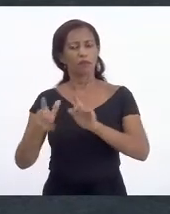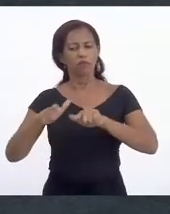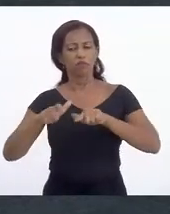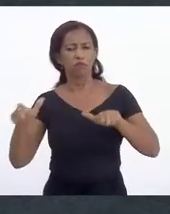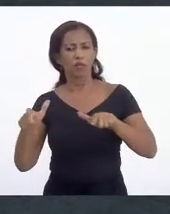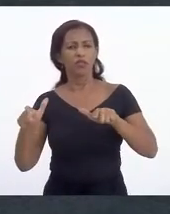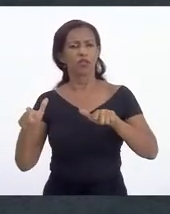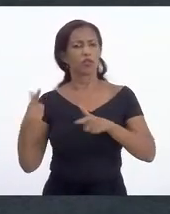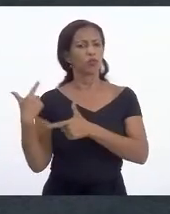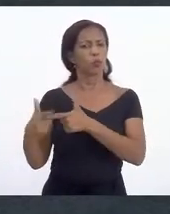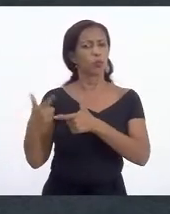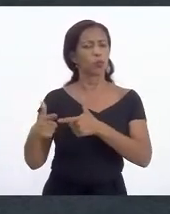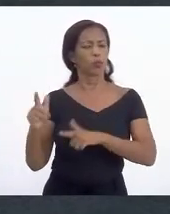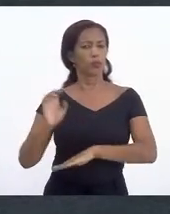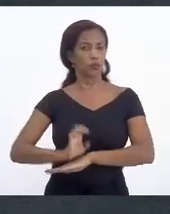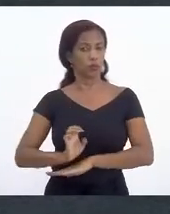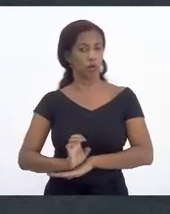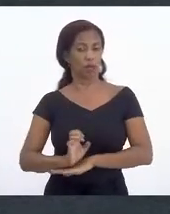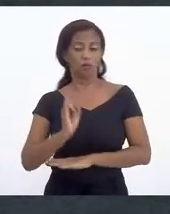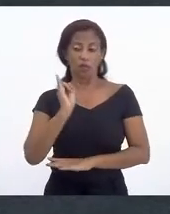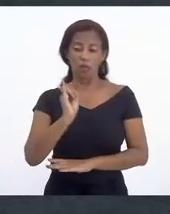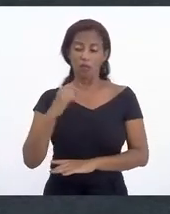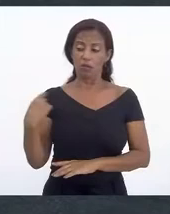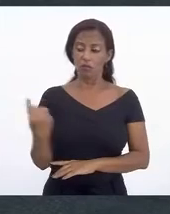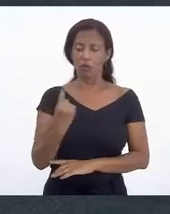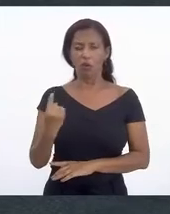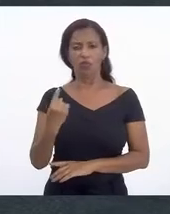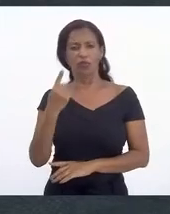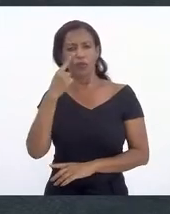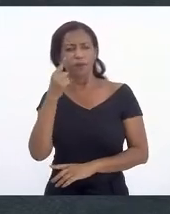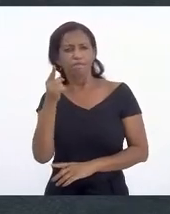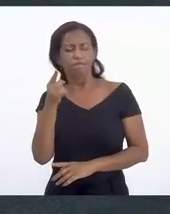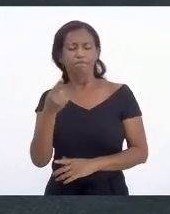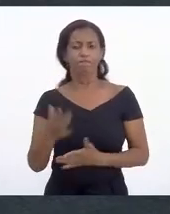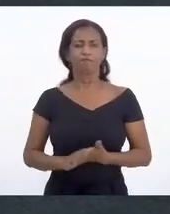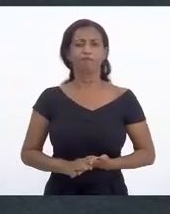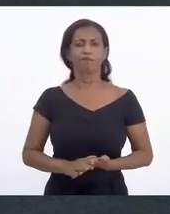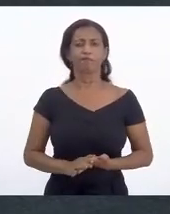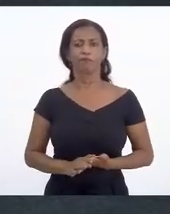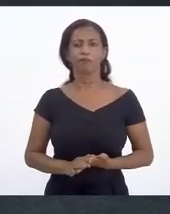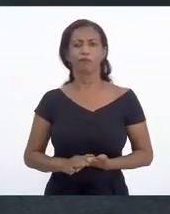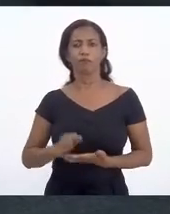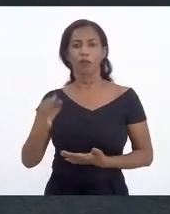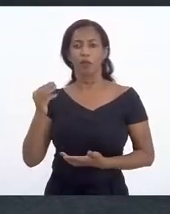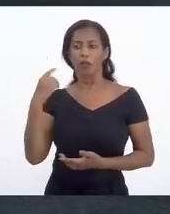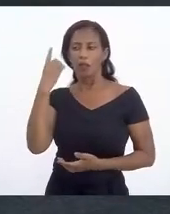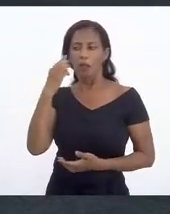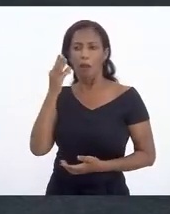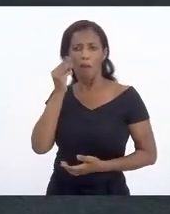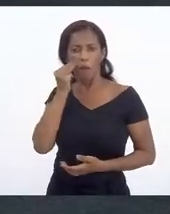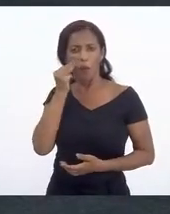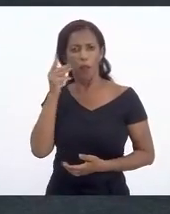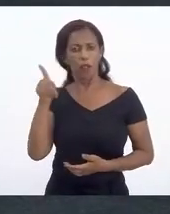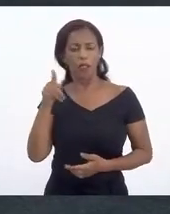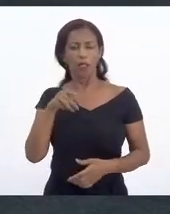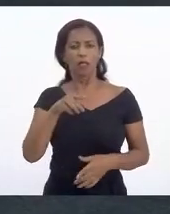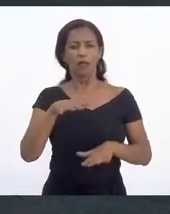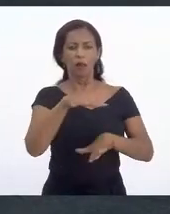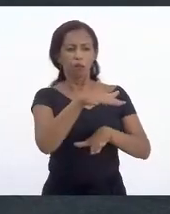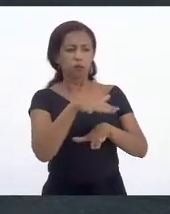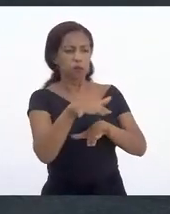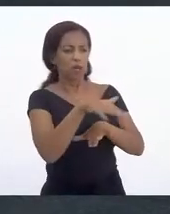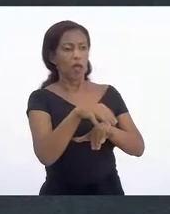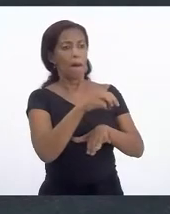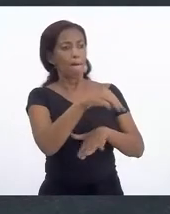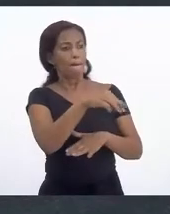monta no nosso Estado. Se nós fôssemos elencar, deputada Tia Ju, deputada Mônica Francisco, na região metropolitana, três ou